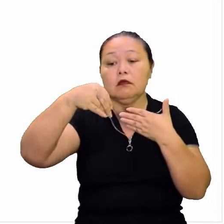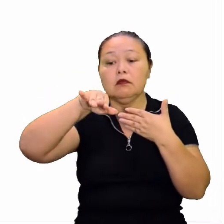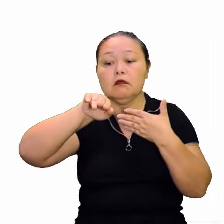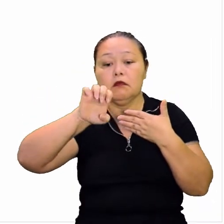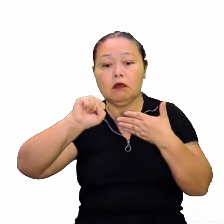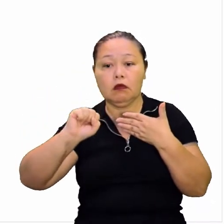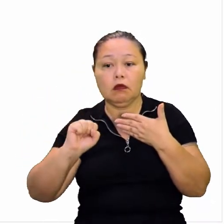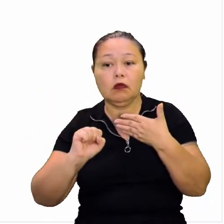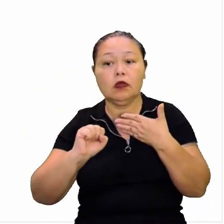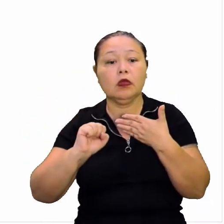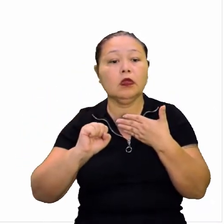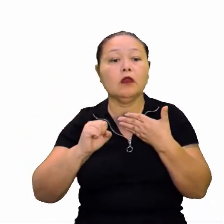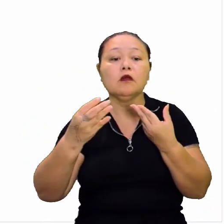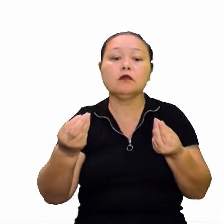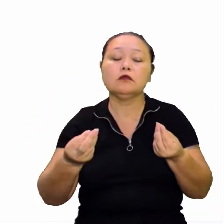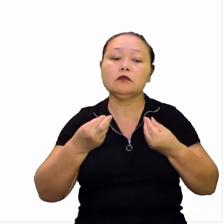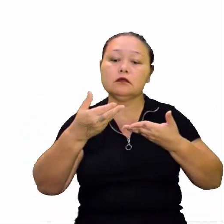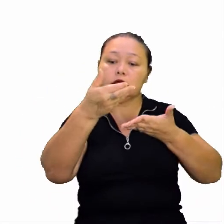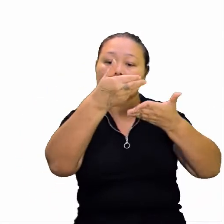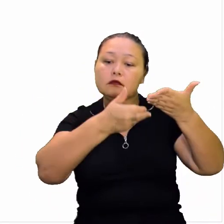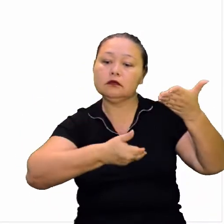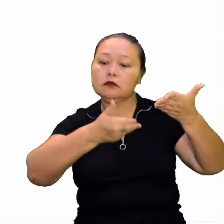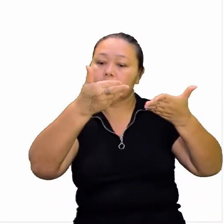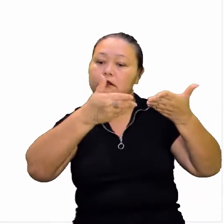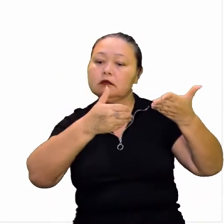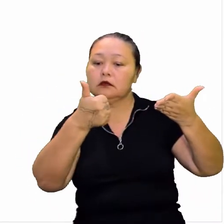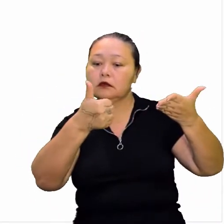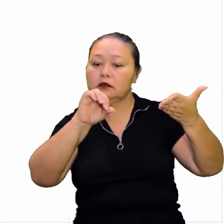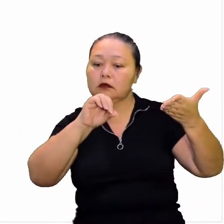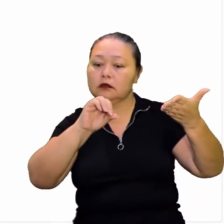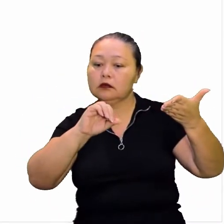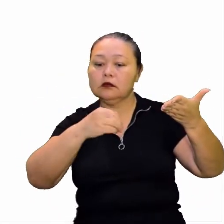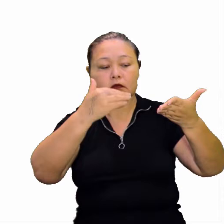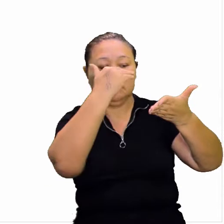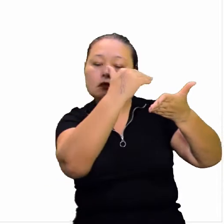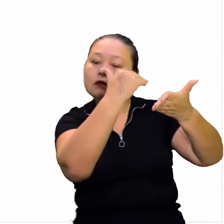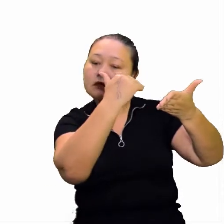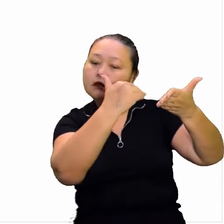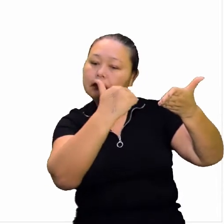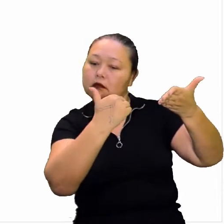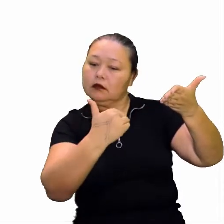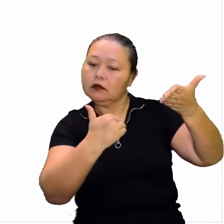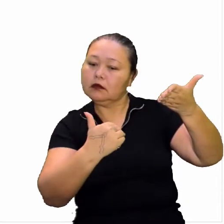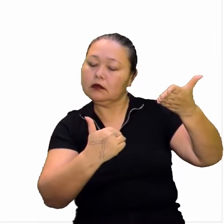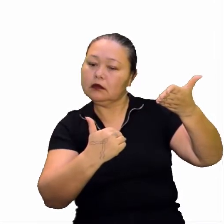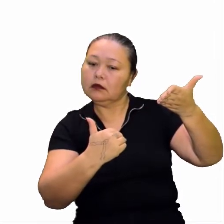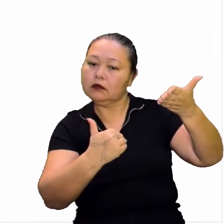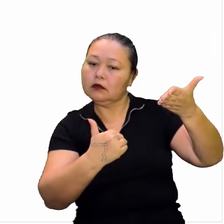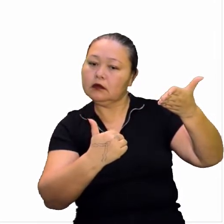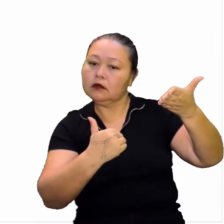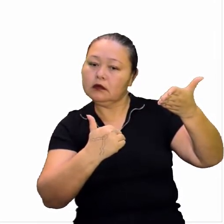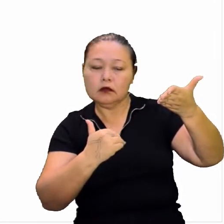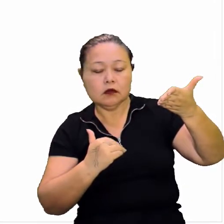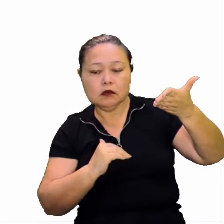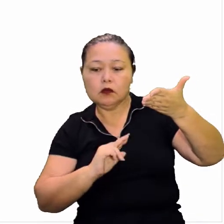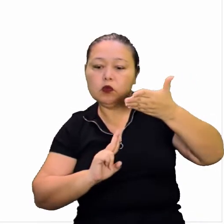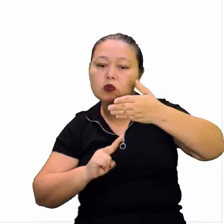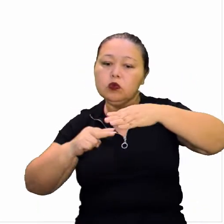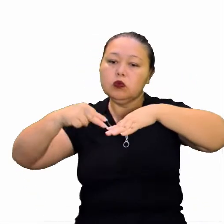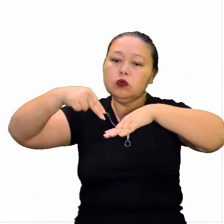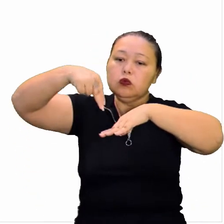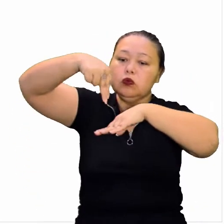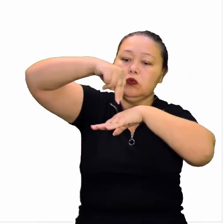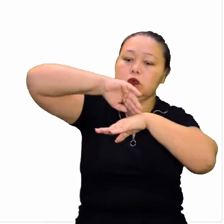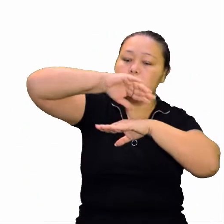Moisés, que recebeu as tábuas dos 10 mandamentos, quando ele subiu